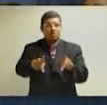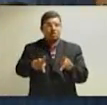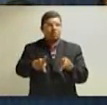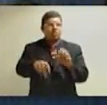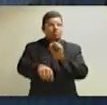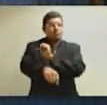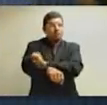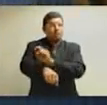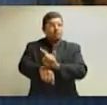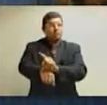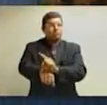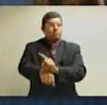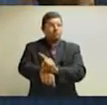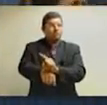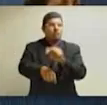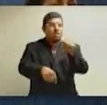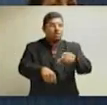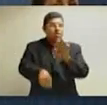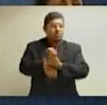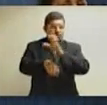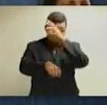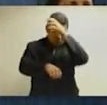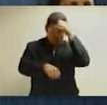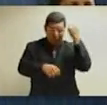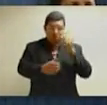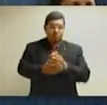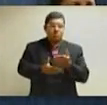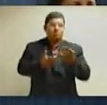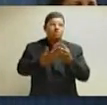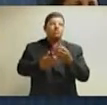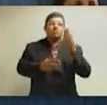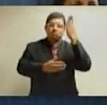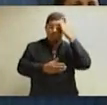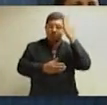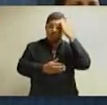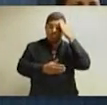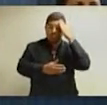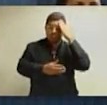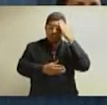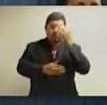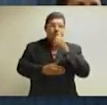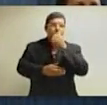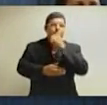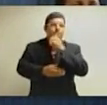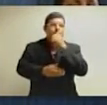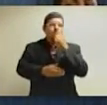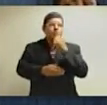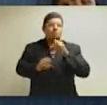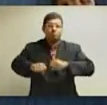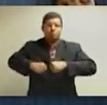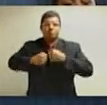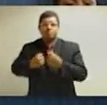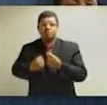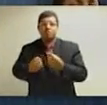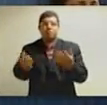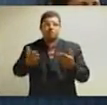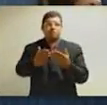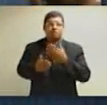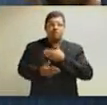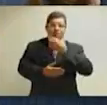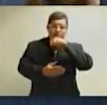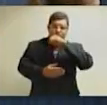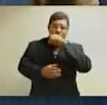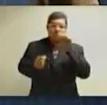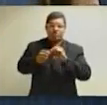rede estadual aqui do Estado do Amazonas e que sei os sacrifícios e os esforços que a minha